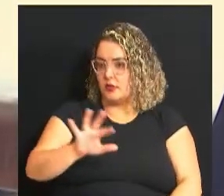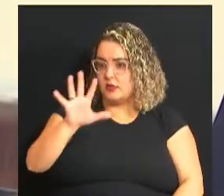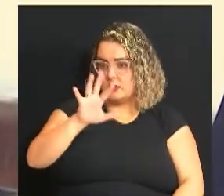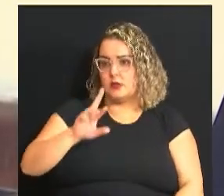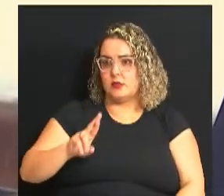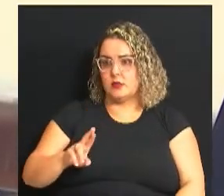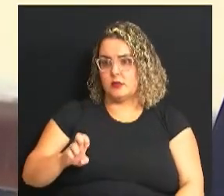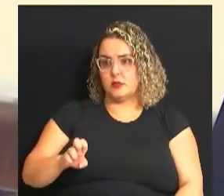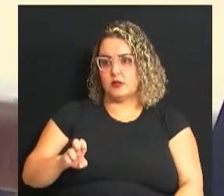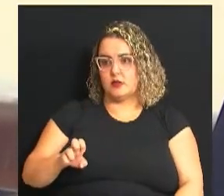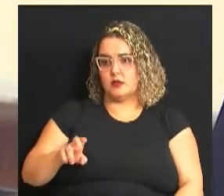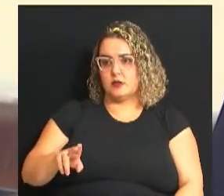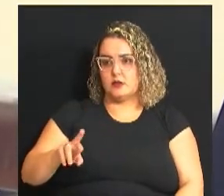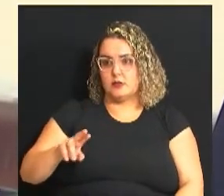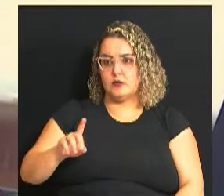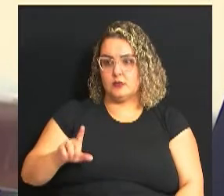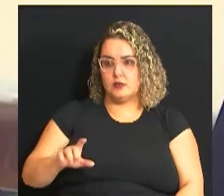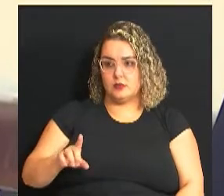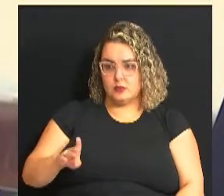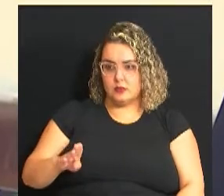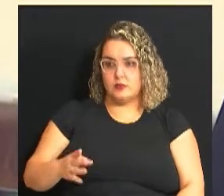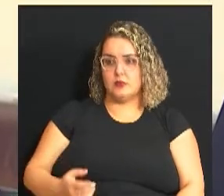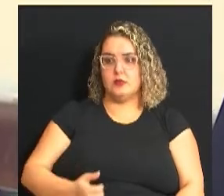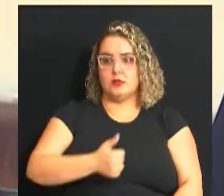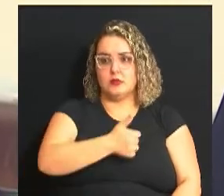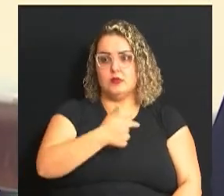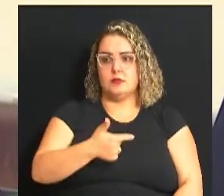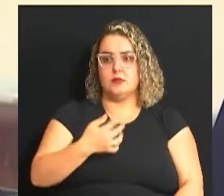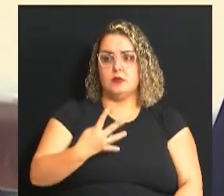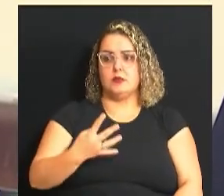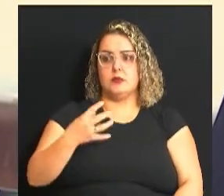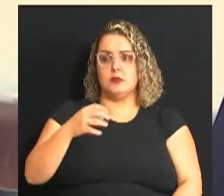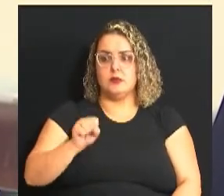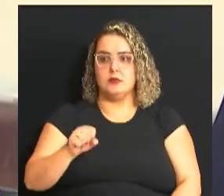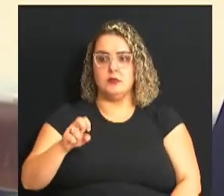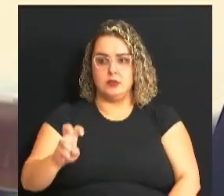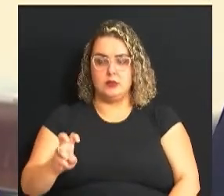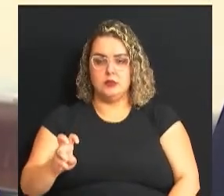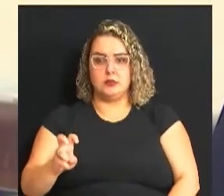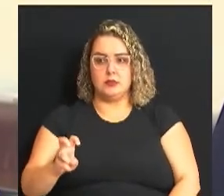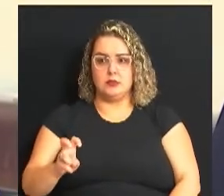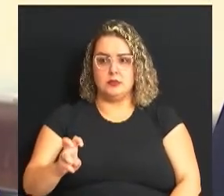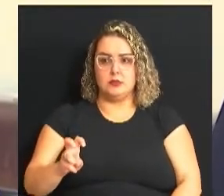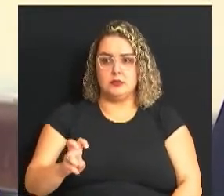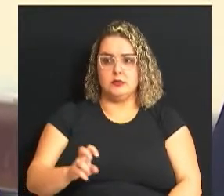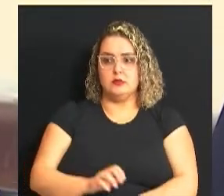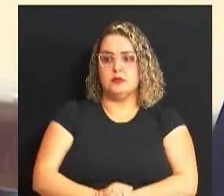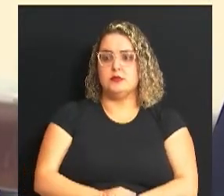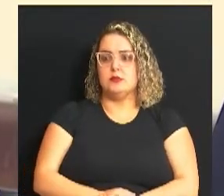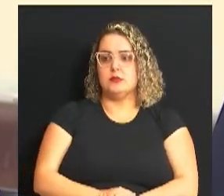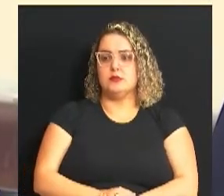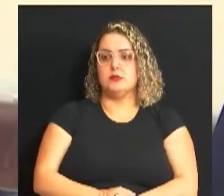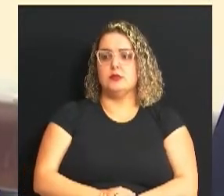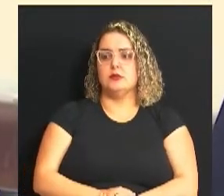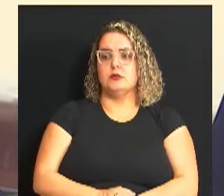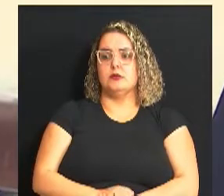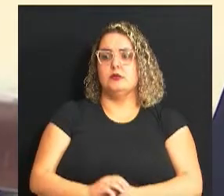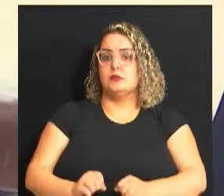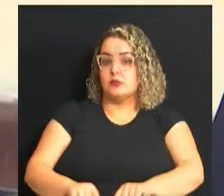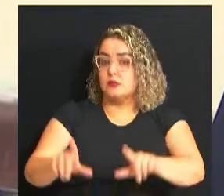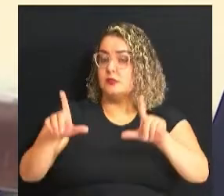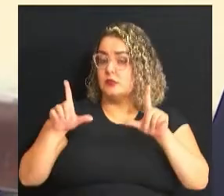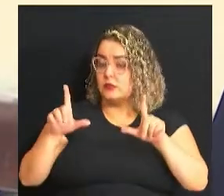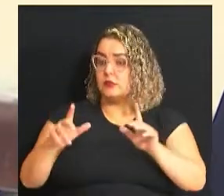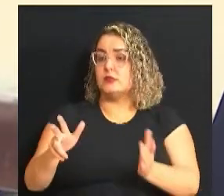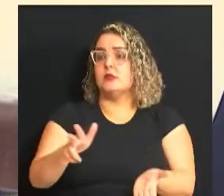lei 13.465, e também destacar que essa regularização aqui